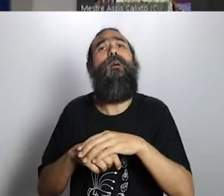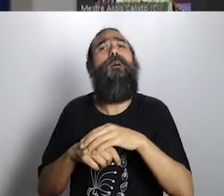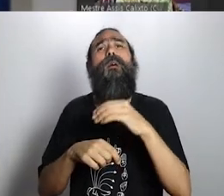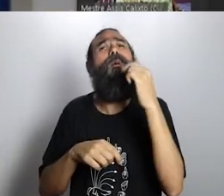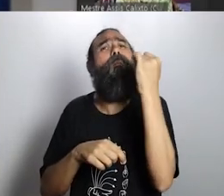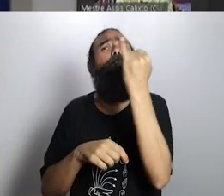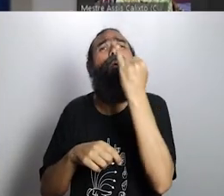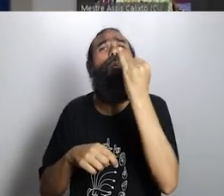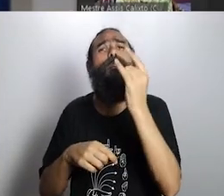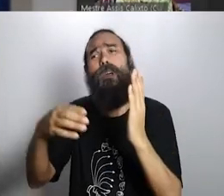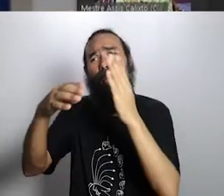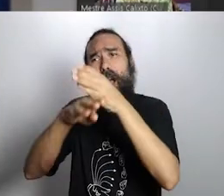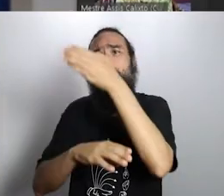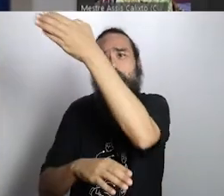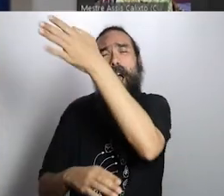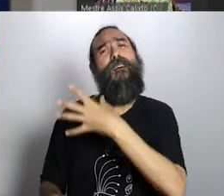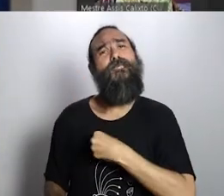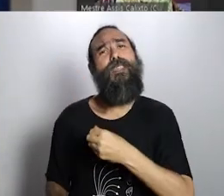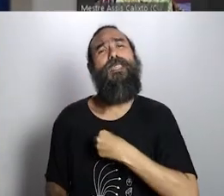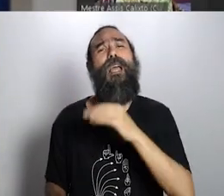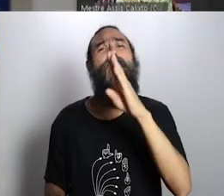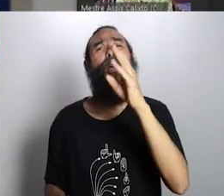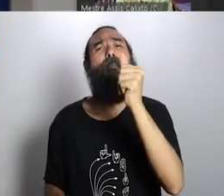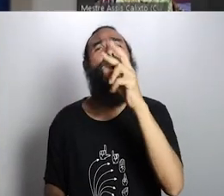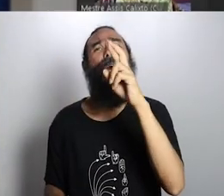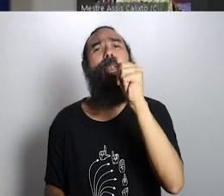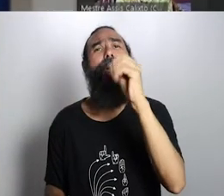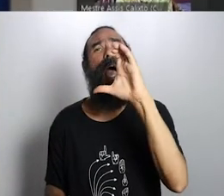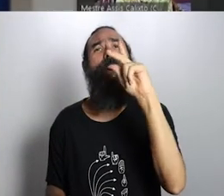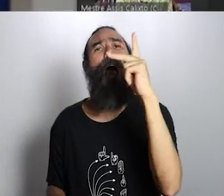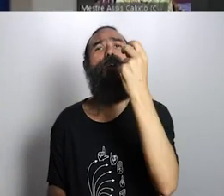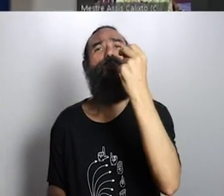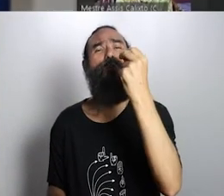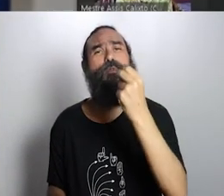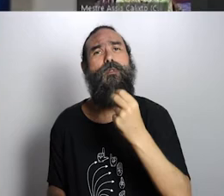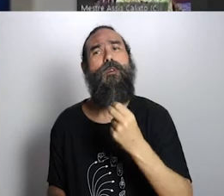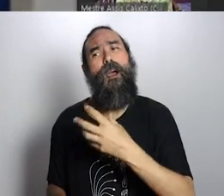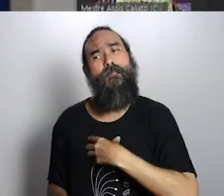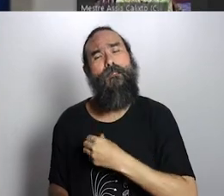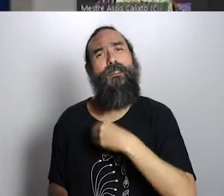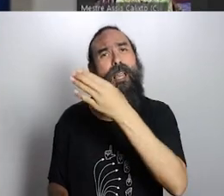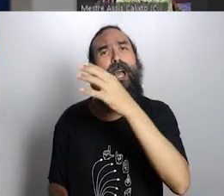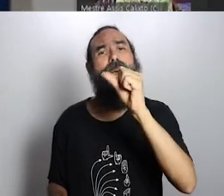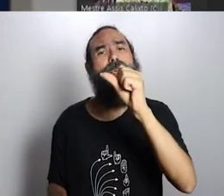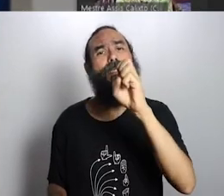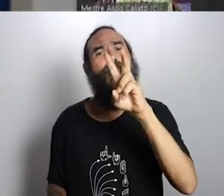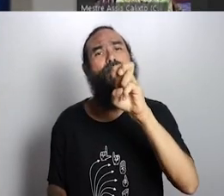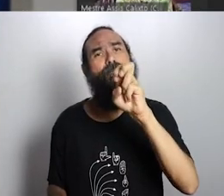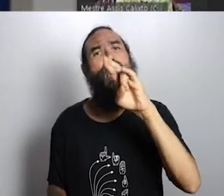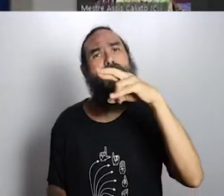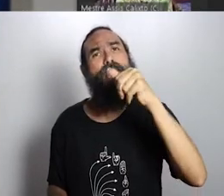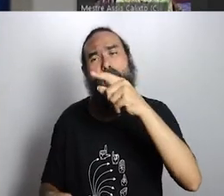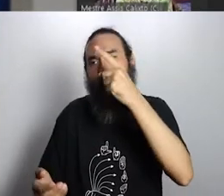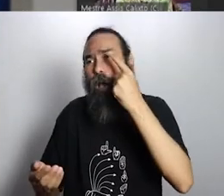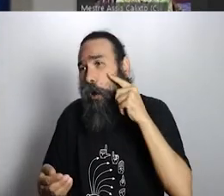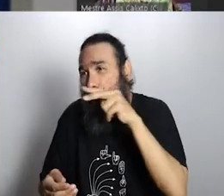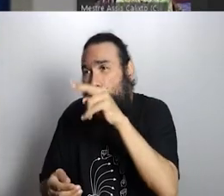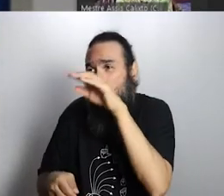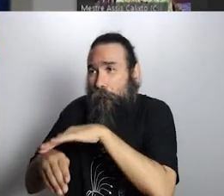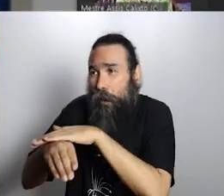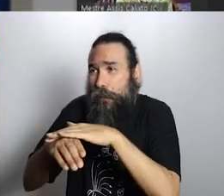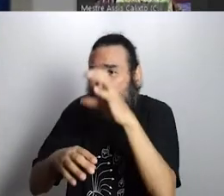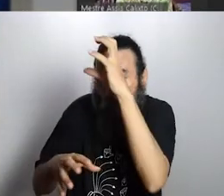Severina, que é a filha de Baracho. Então, eu queria muito, e agora que Lia é doutora,